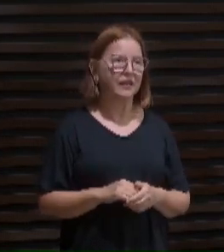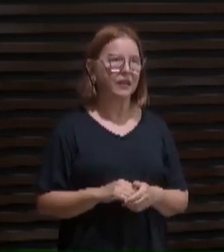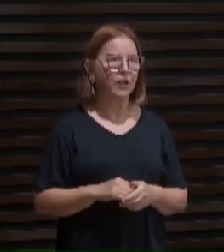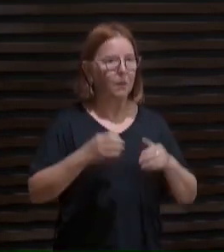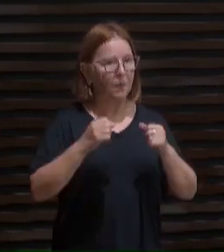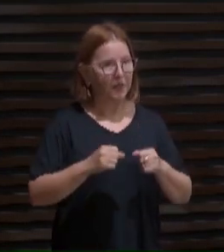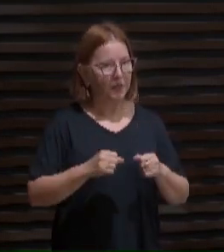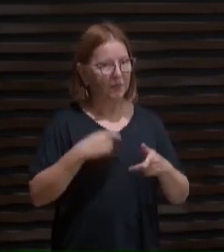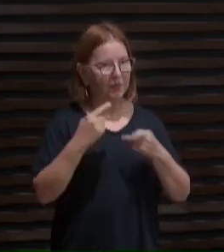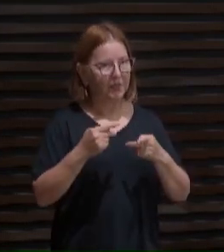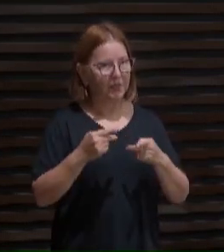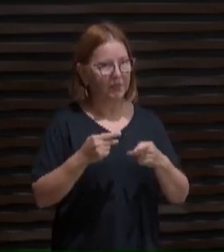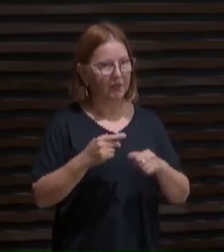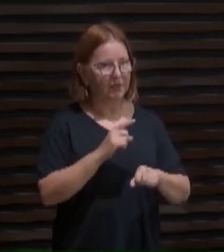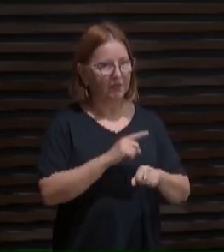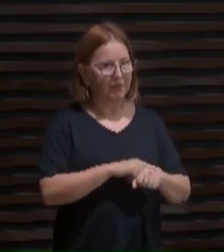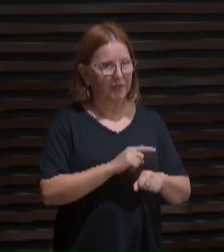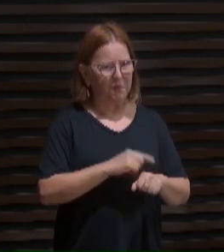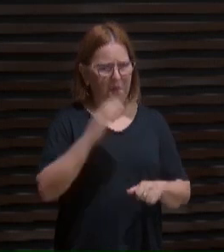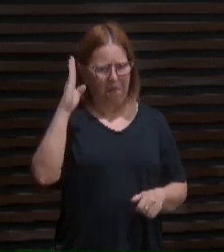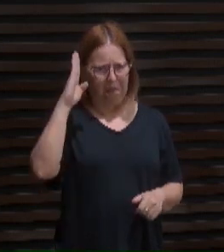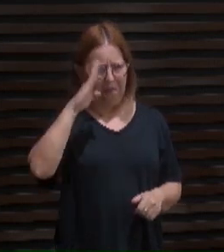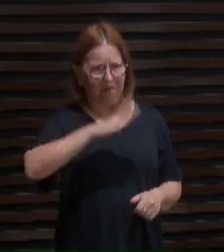tempos horrorosos.